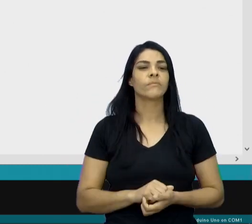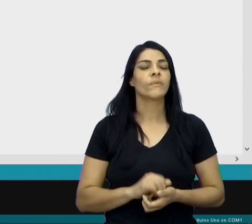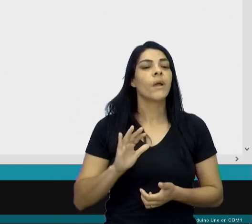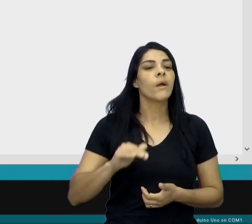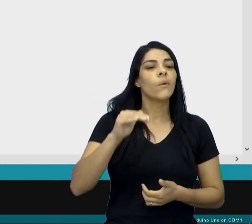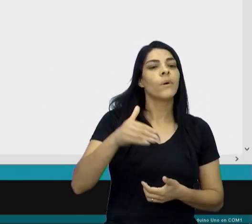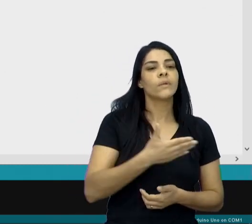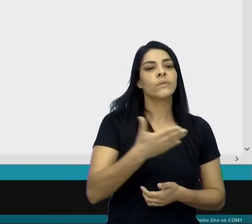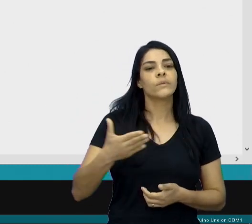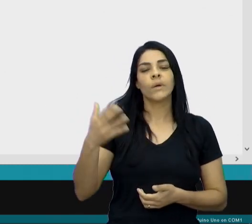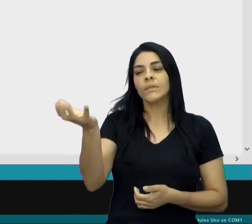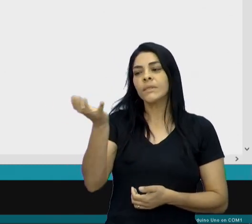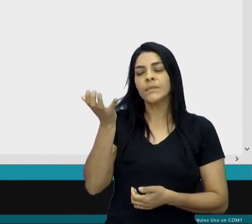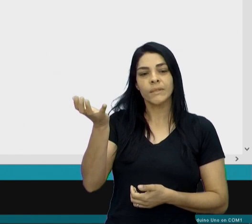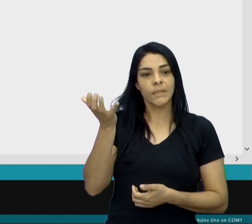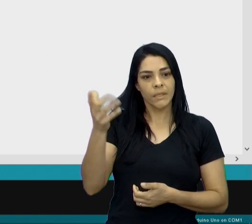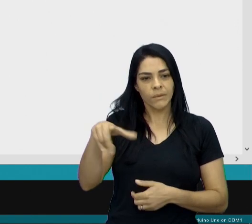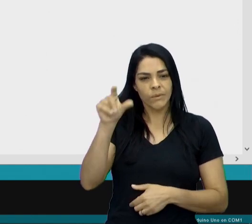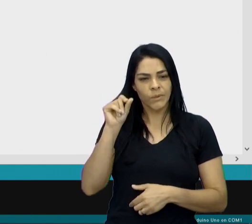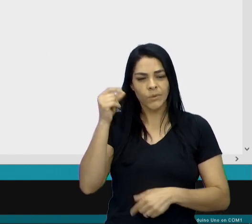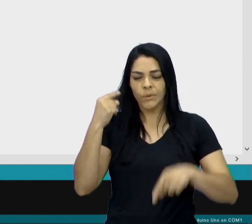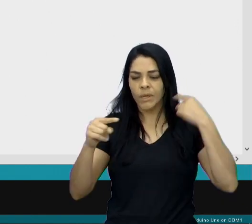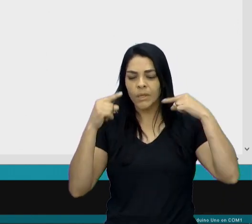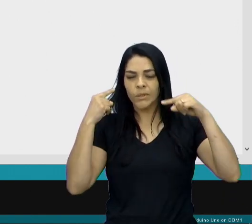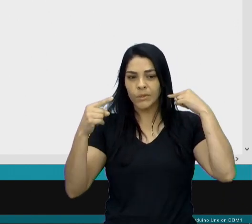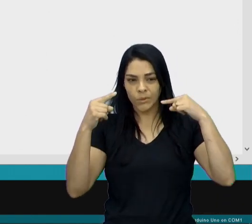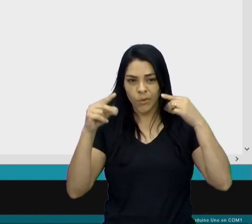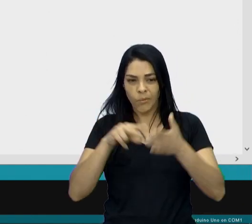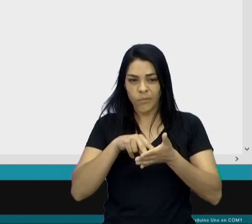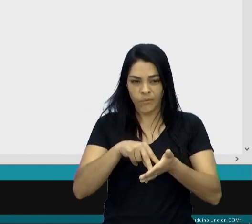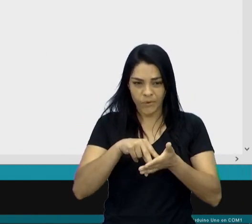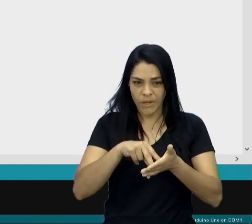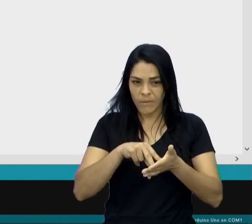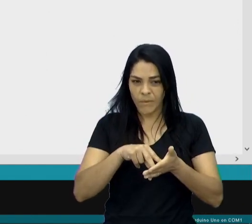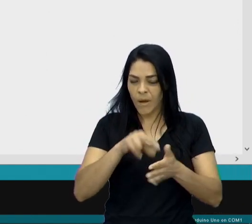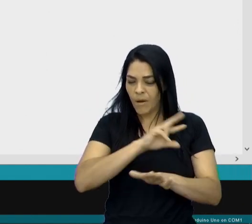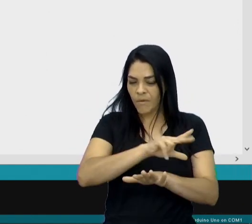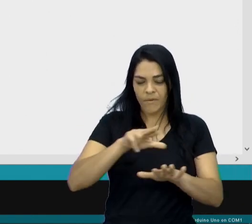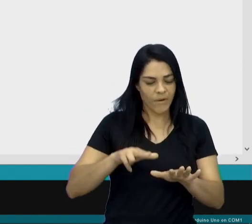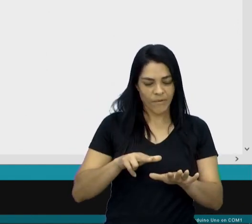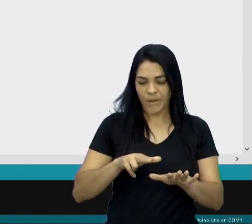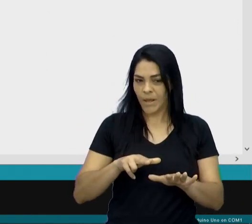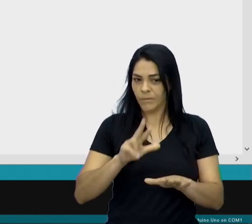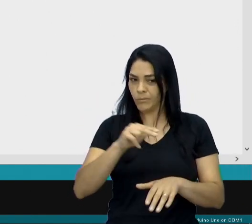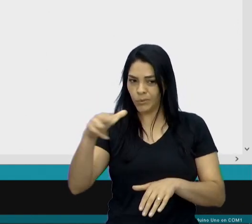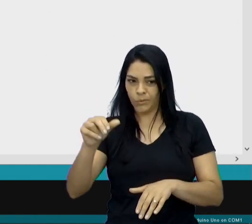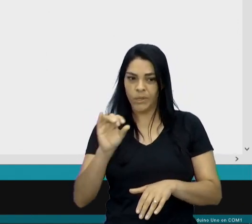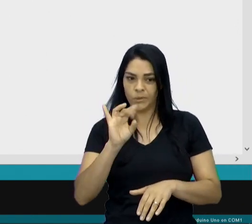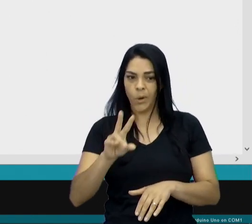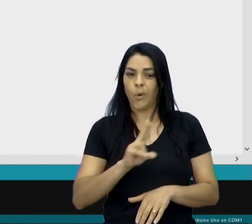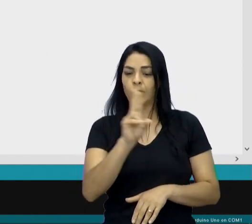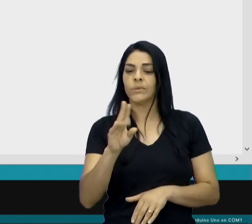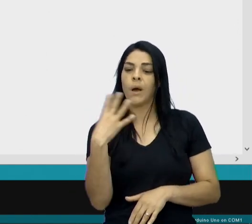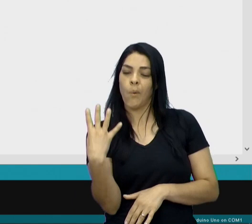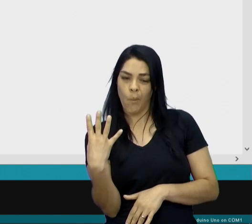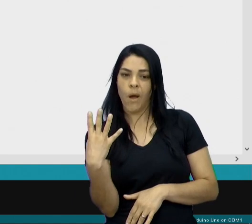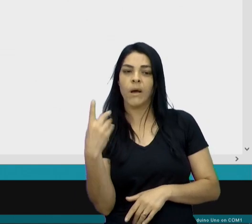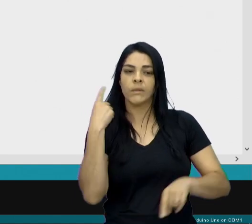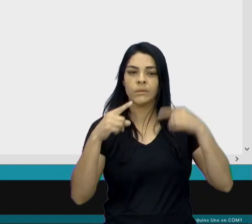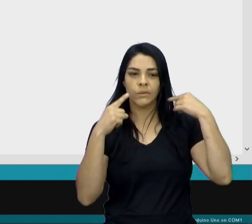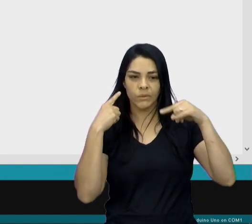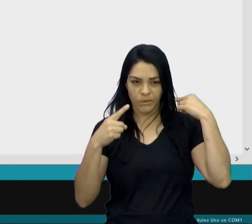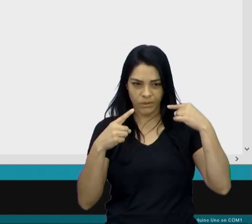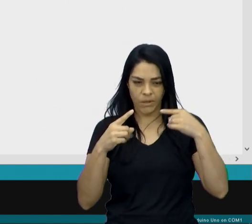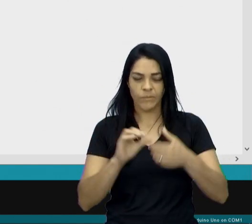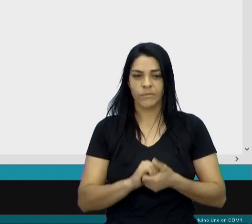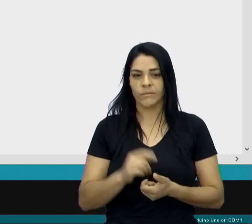gente quer definir sons que vão ficar fixos, eles não vão ficar variando. A gente vai usar sempre esses quatro sons. A gente usa esse comando aqui, ó,